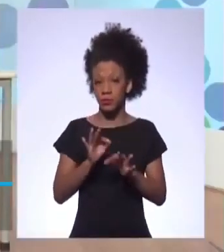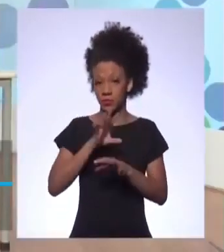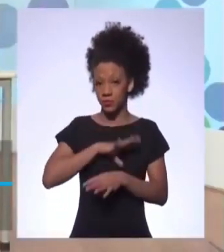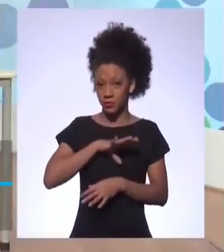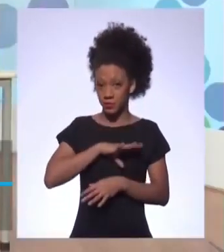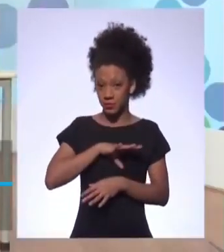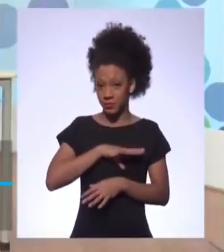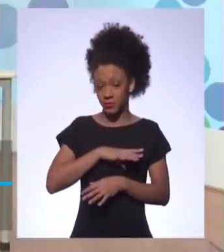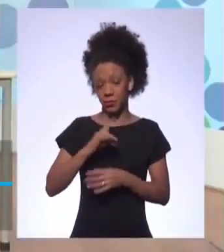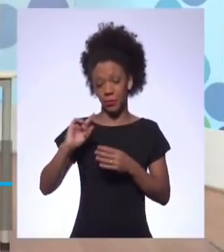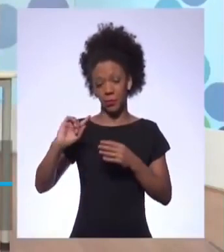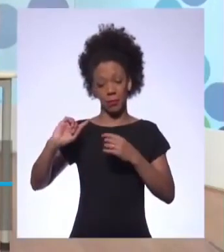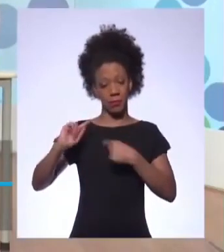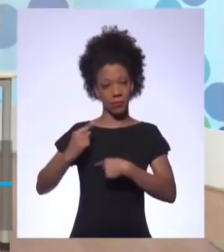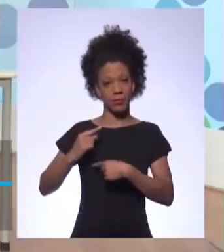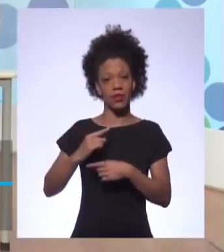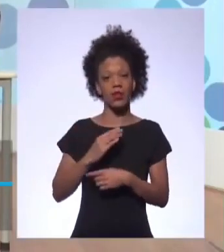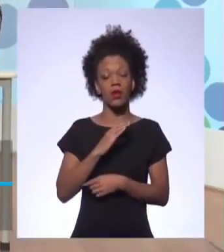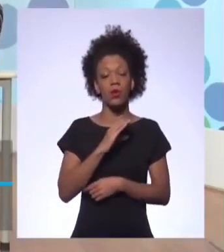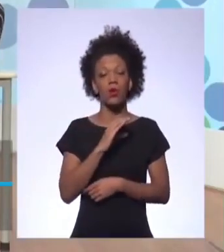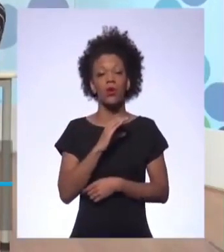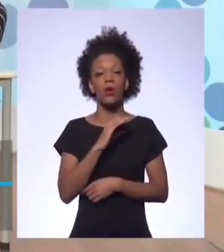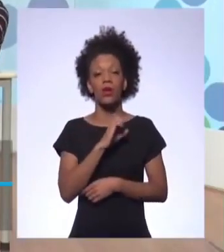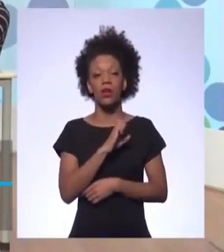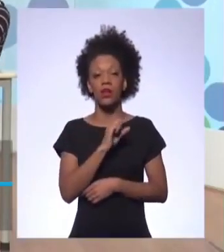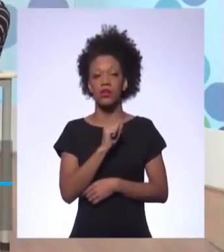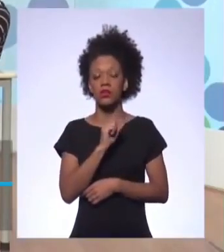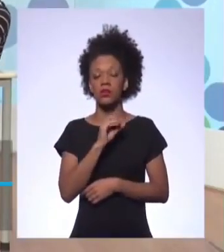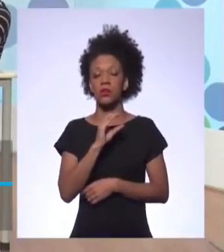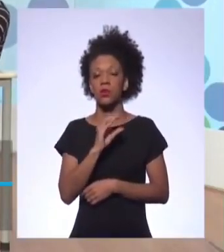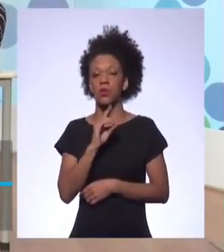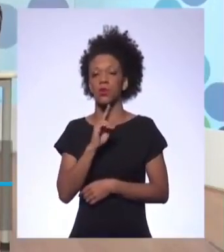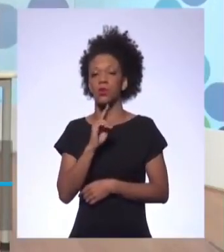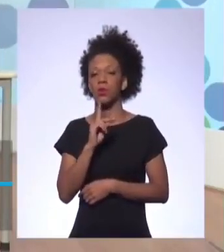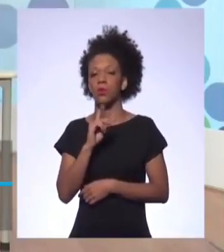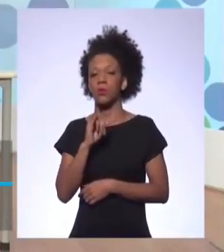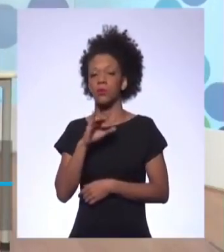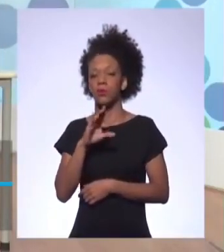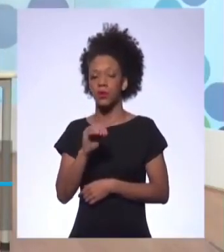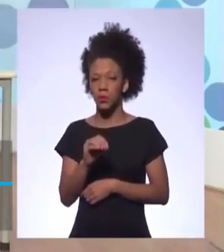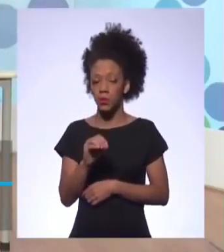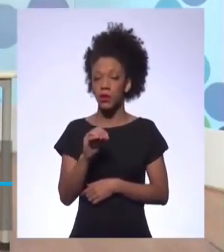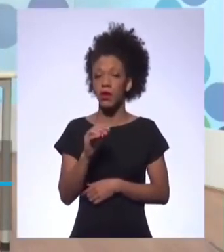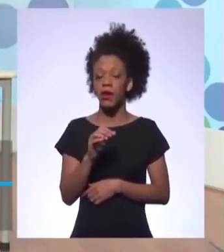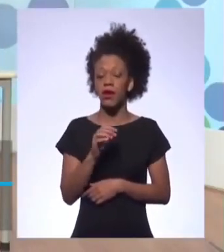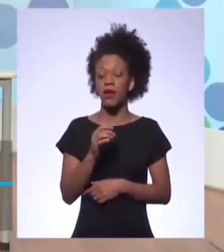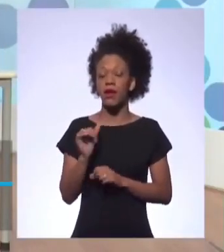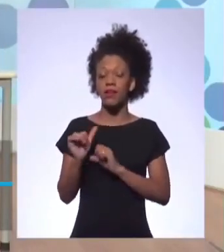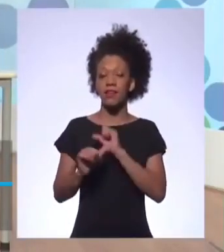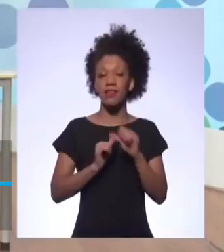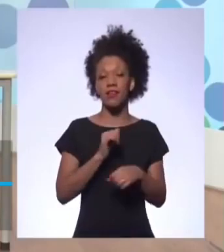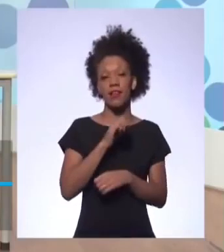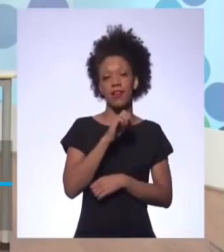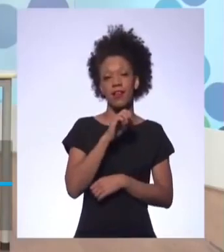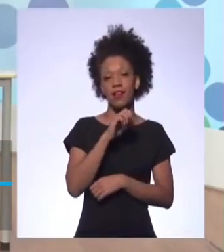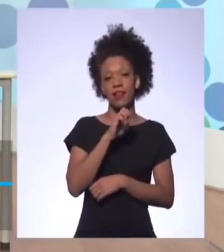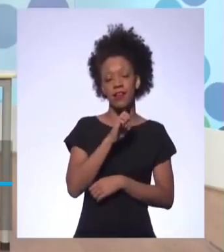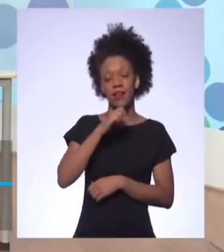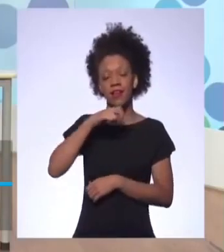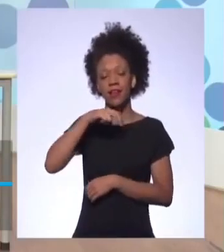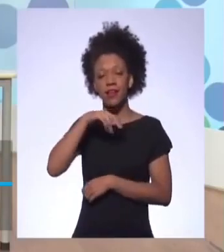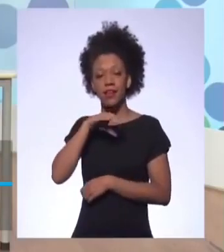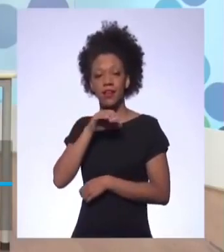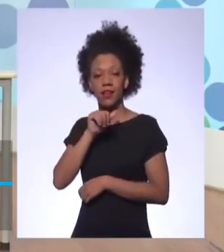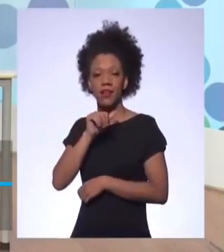brigarem comigo, na verdade é esculpido e encarnado. Ah, encarnado. Tá? Eu conheço outra expressão, mas eu não vou falar aqui. As